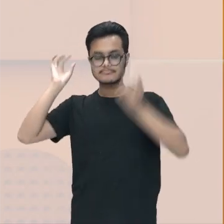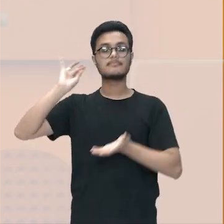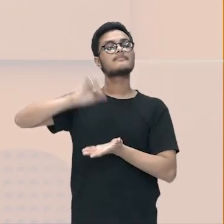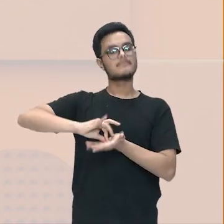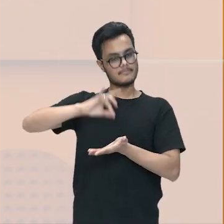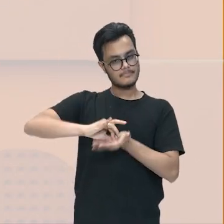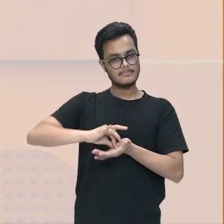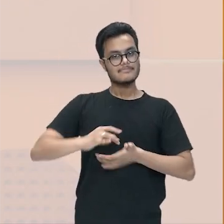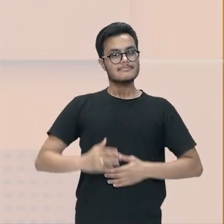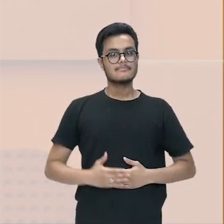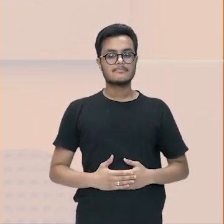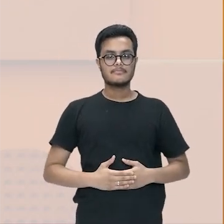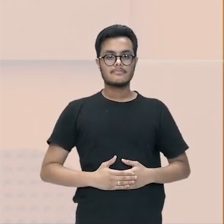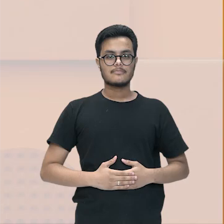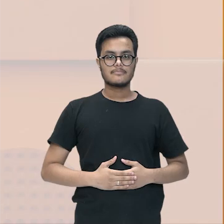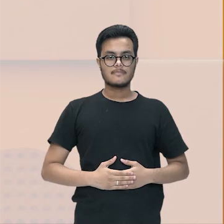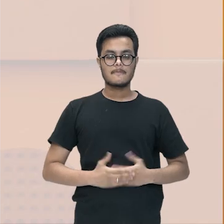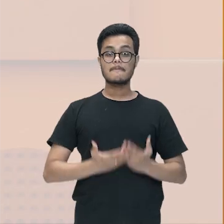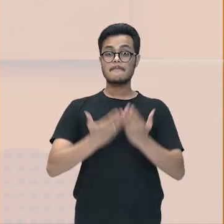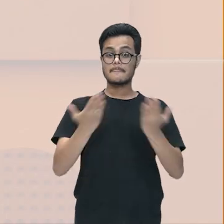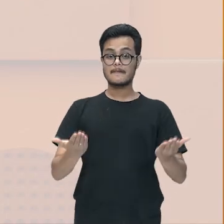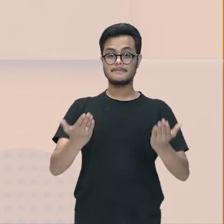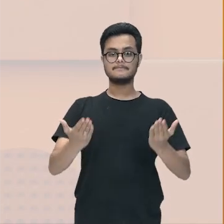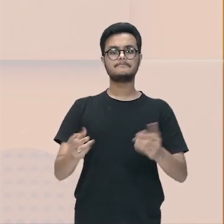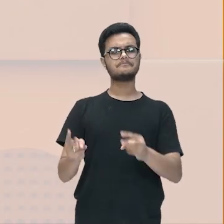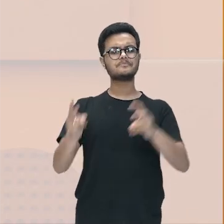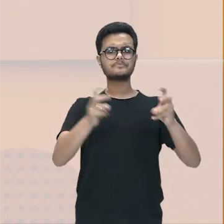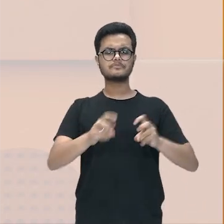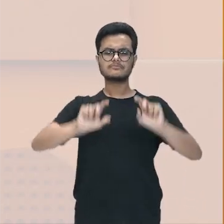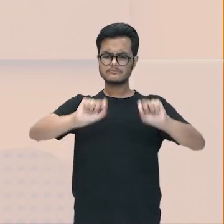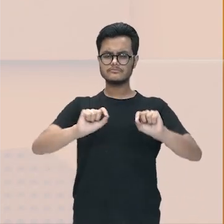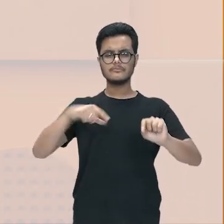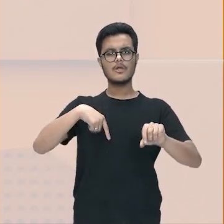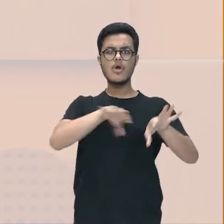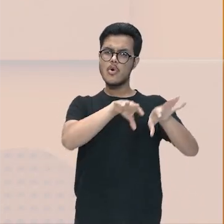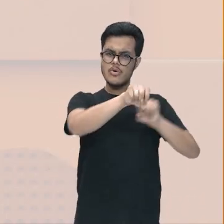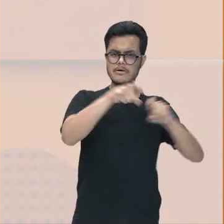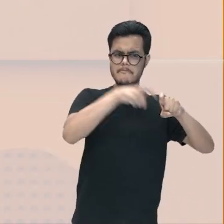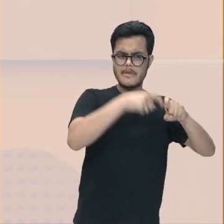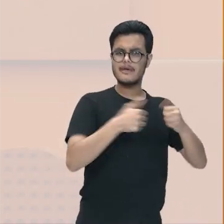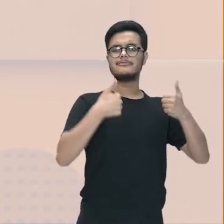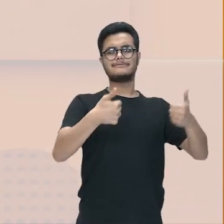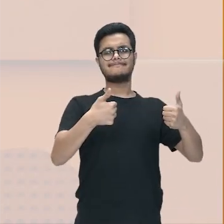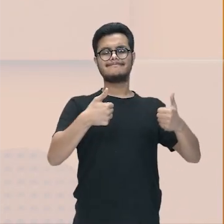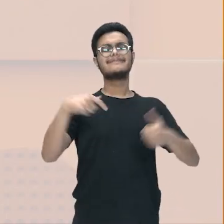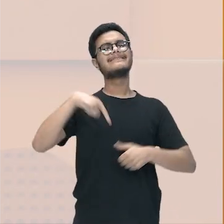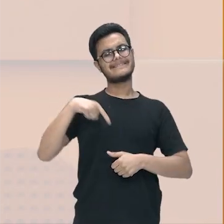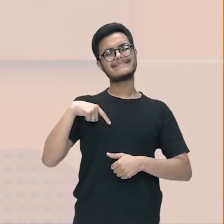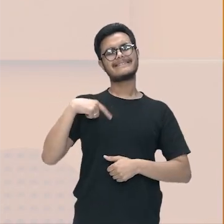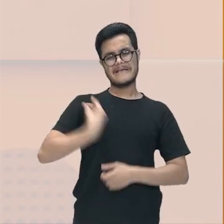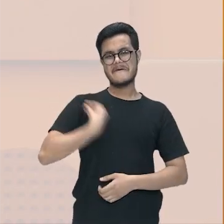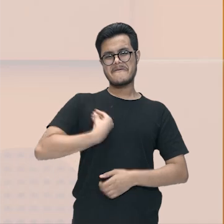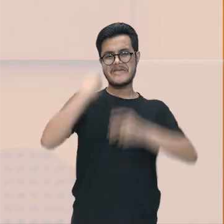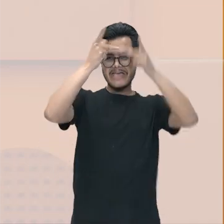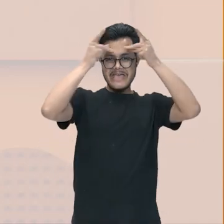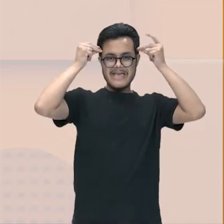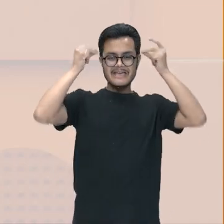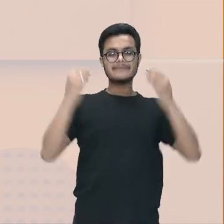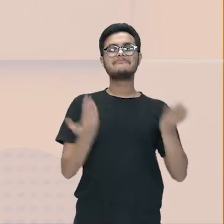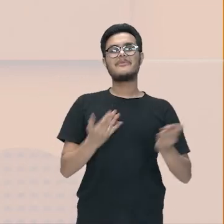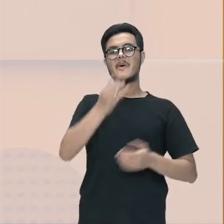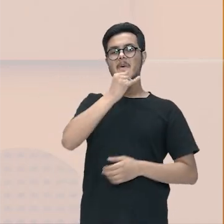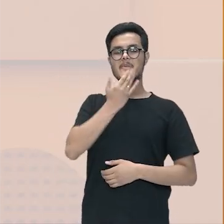cultura greco-romana, tá? Então, percebe, se eu formo em medicina, tá lá também esse mundo grego. Por quê? Porque